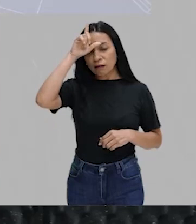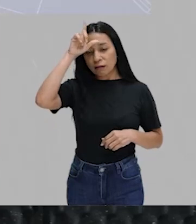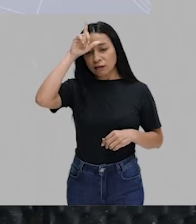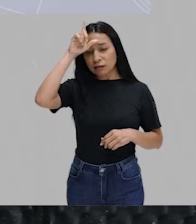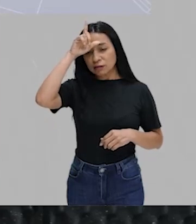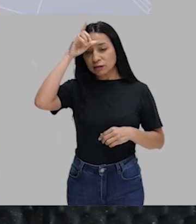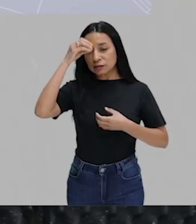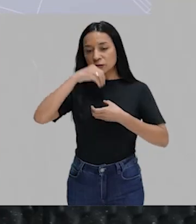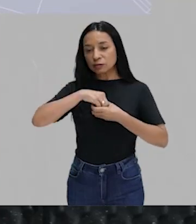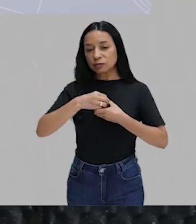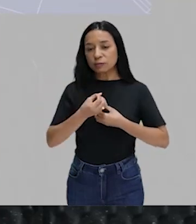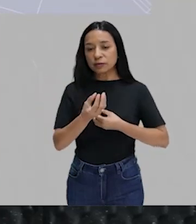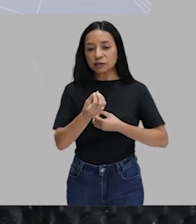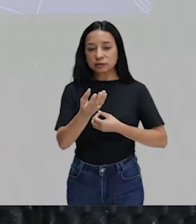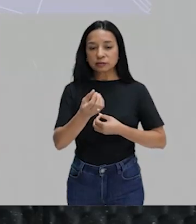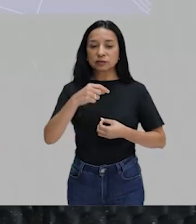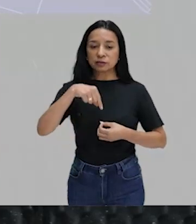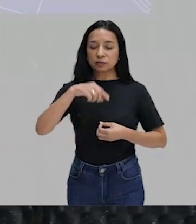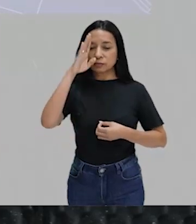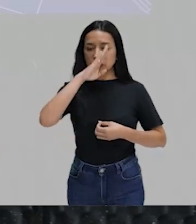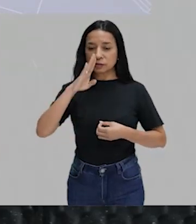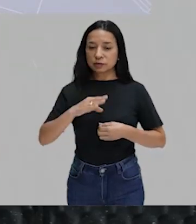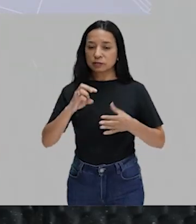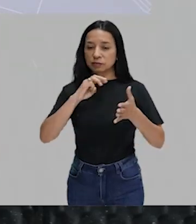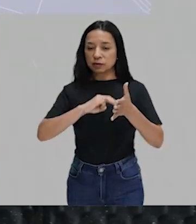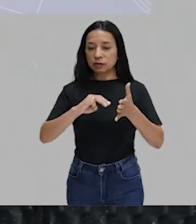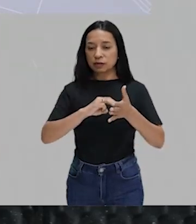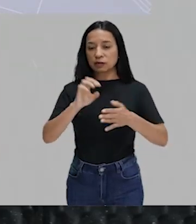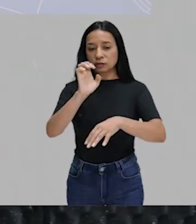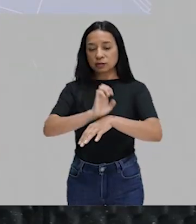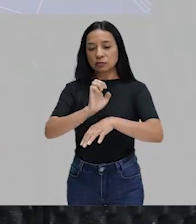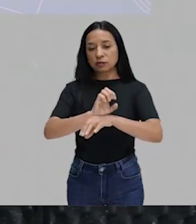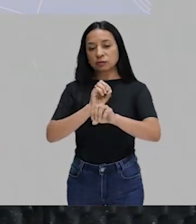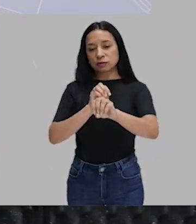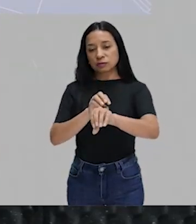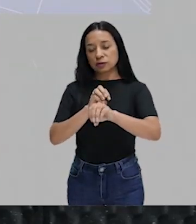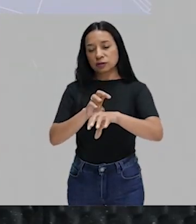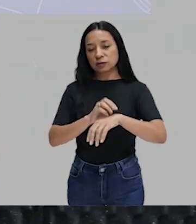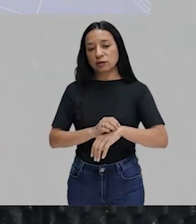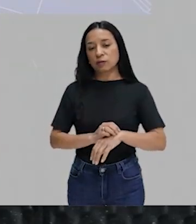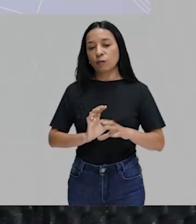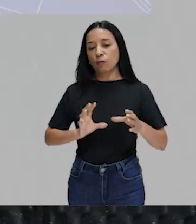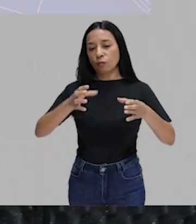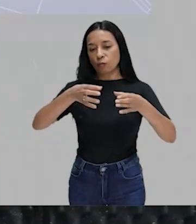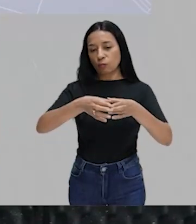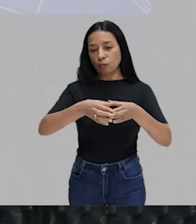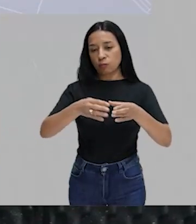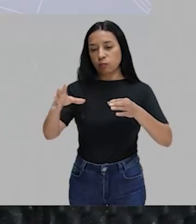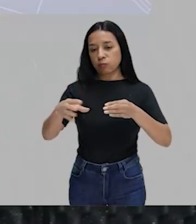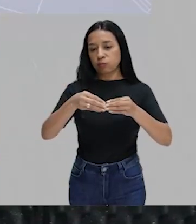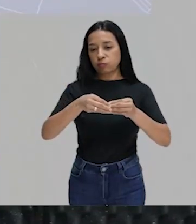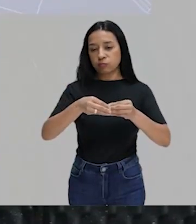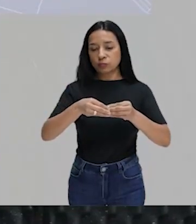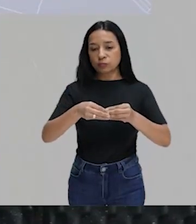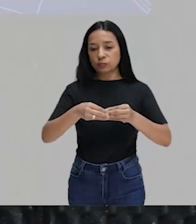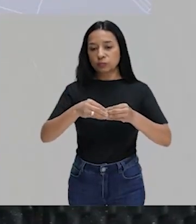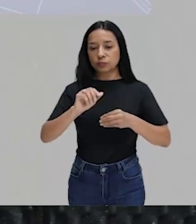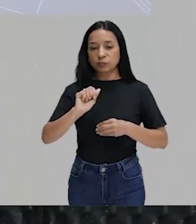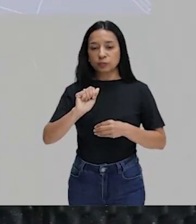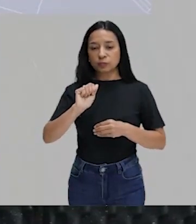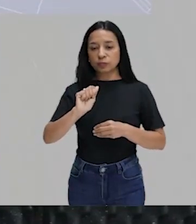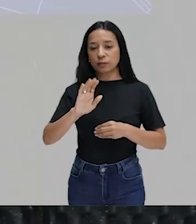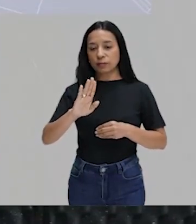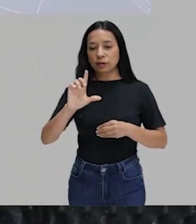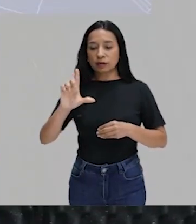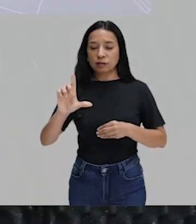parnasianismo aqui no Brasil. Olha o que ele foi. Secretário estadual de Educação, membro honorário da Academia de Ciências de Lisboa e imortal